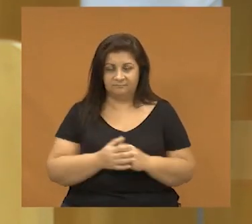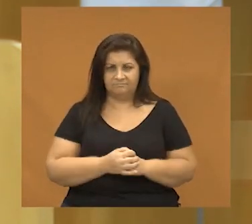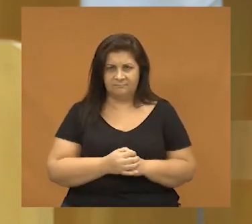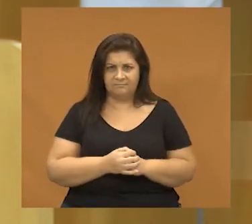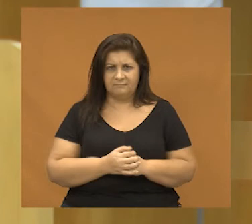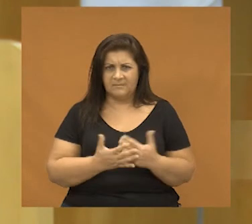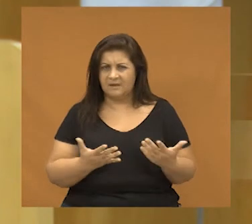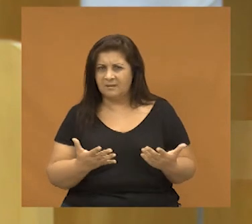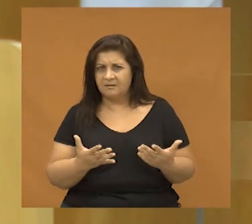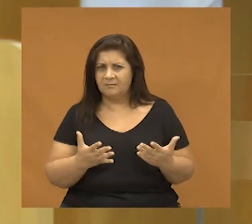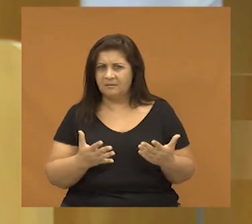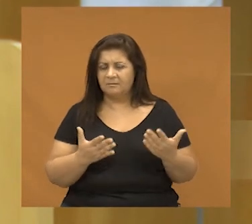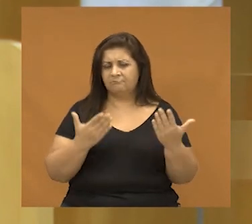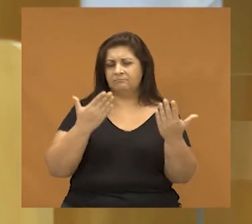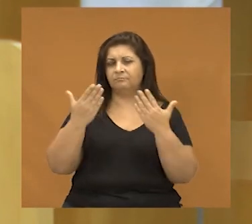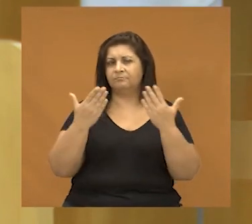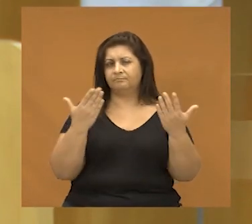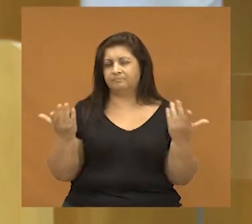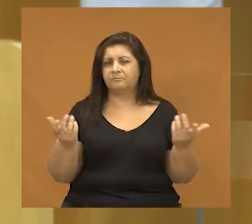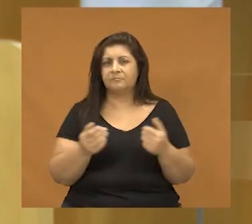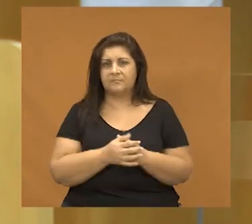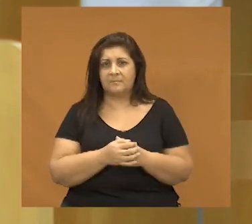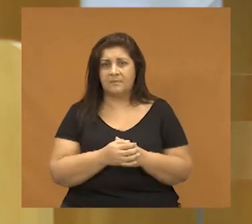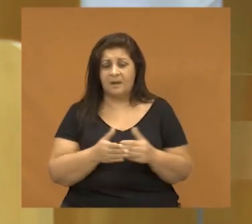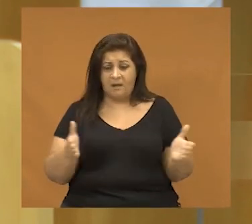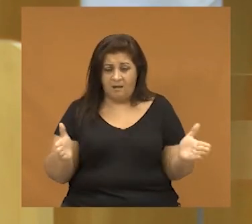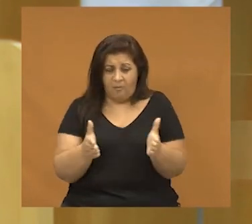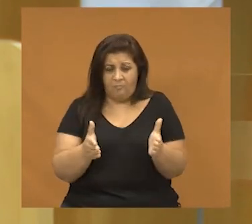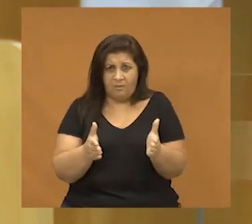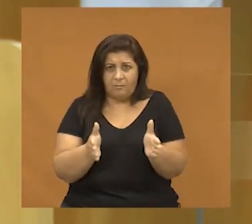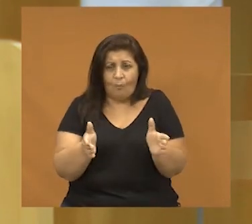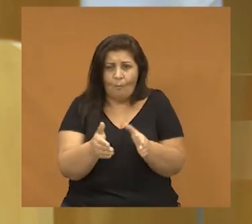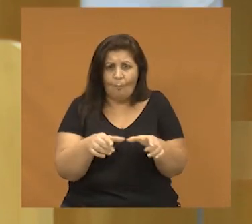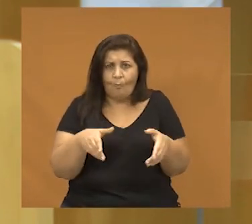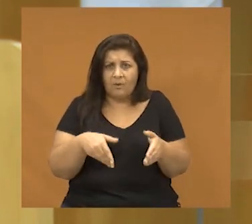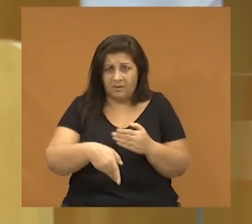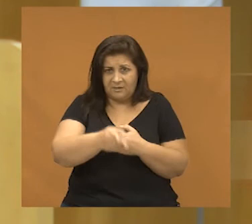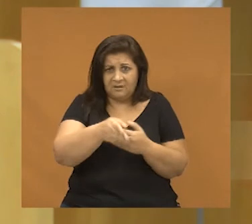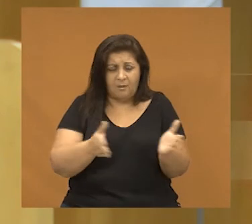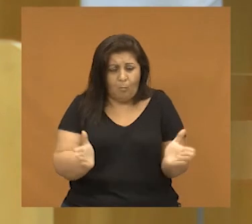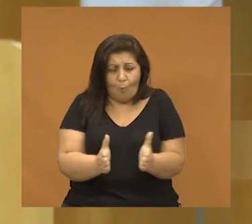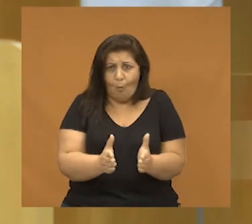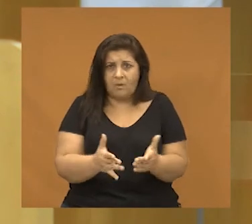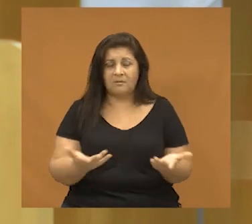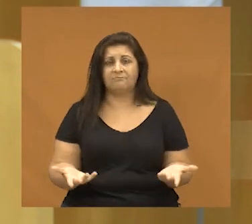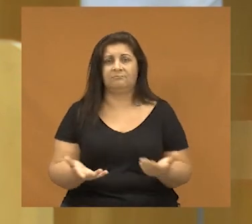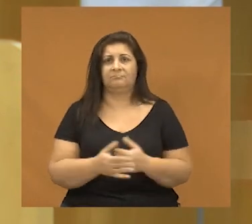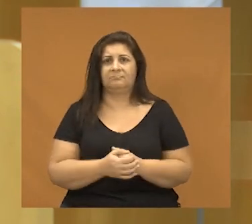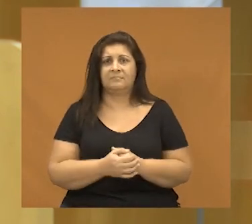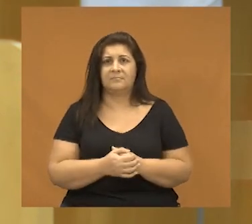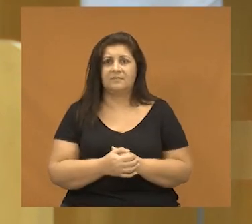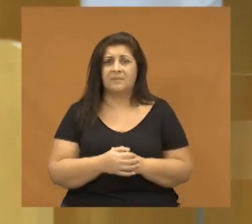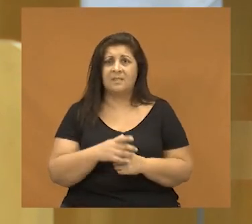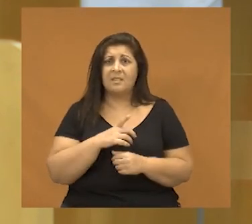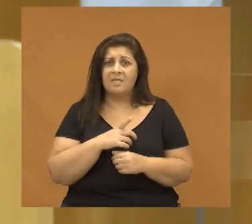analisar facilmente. A via está estreita. É fácil. A máquina está lá, alarga.